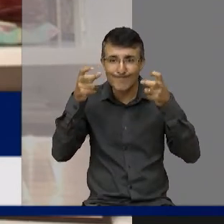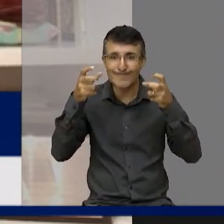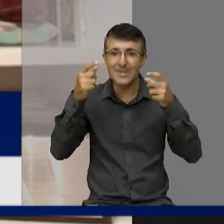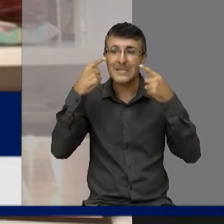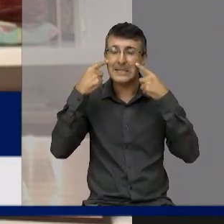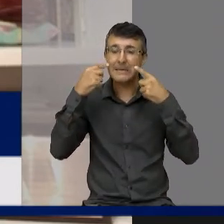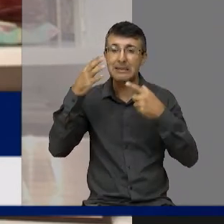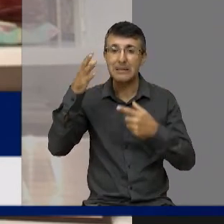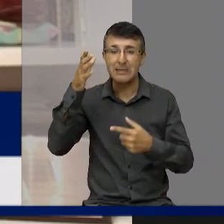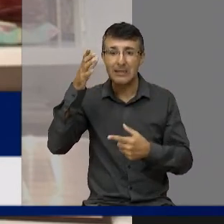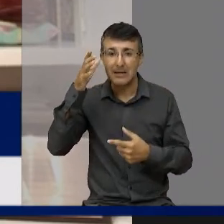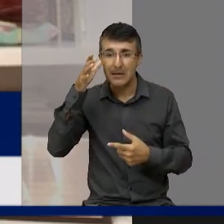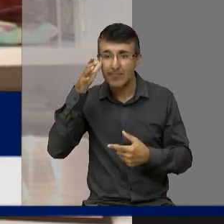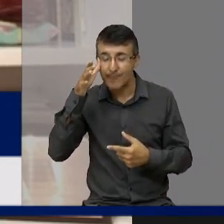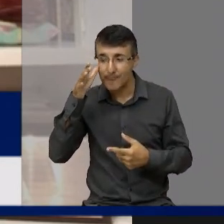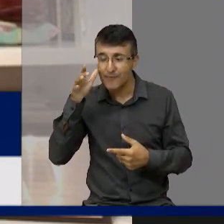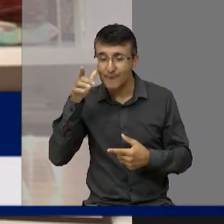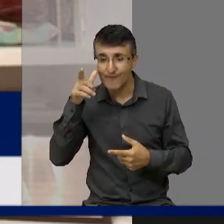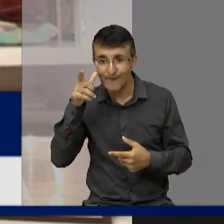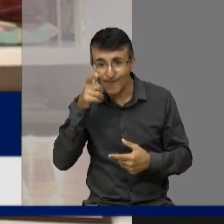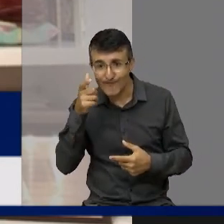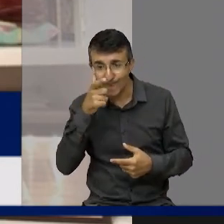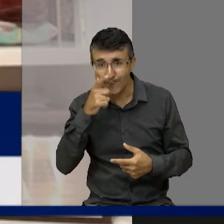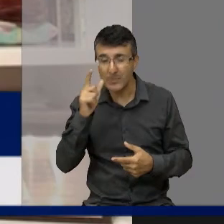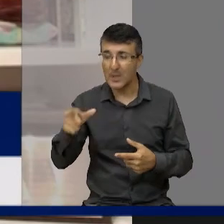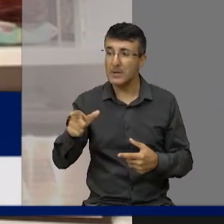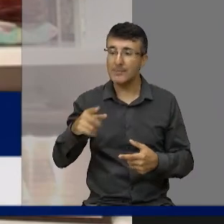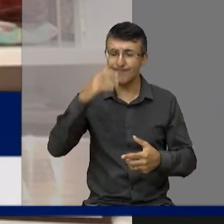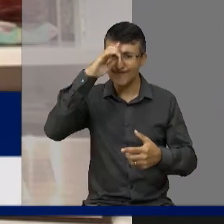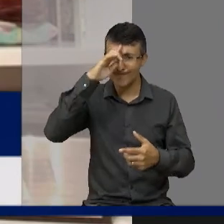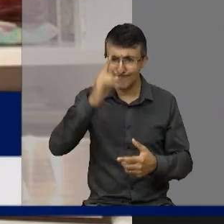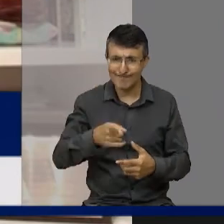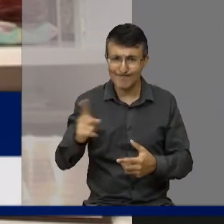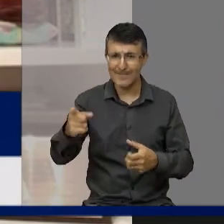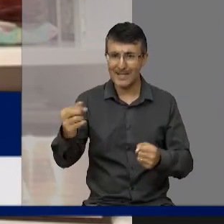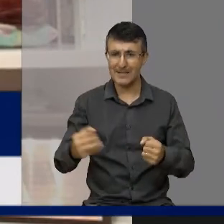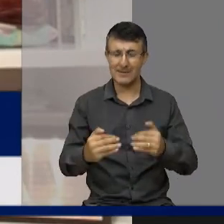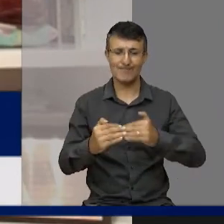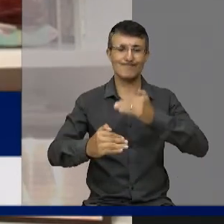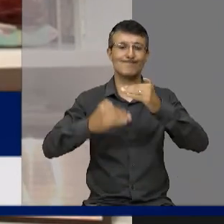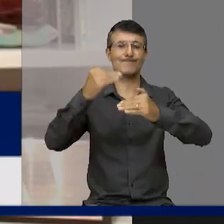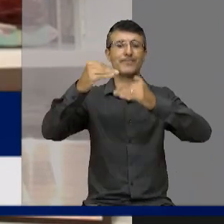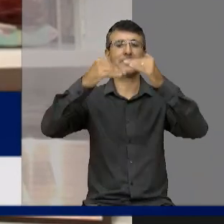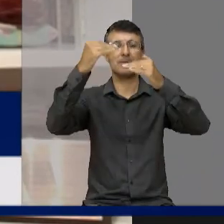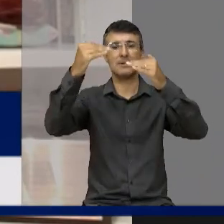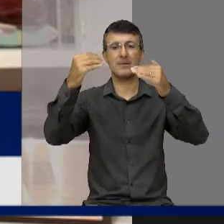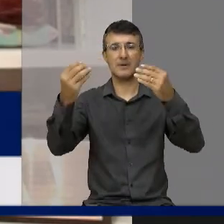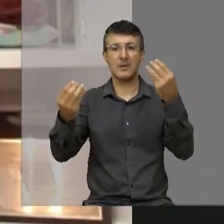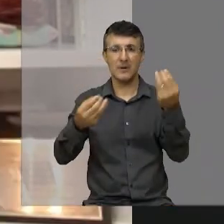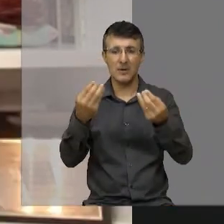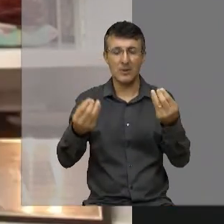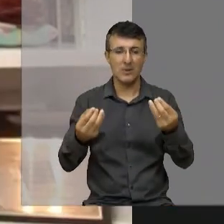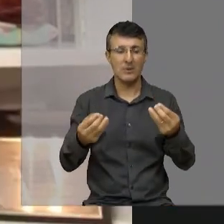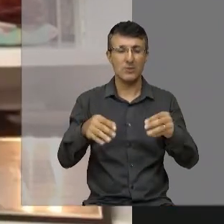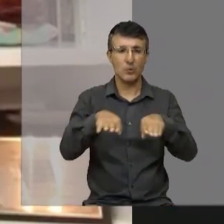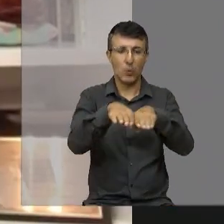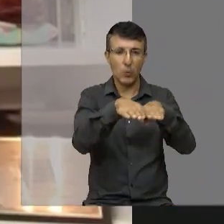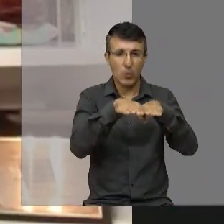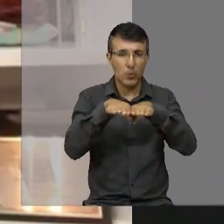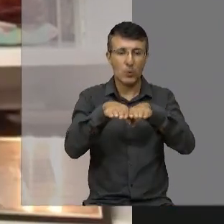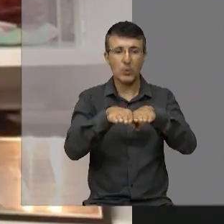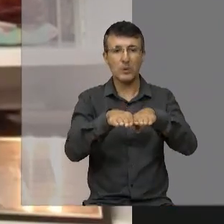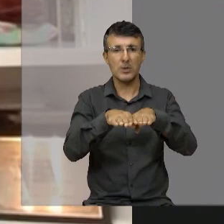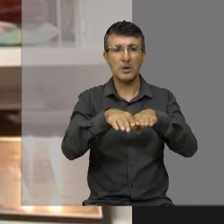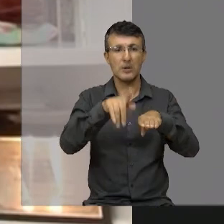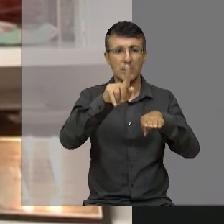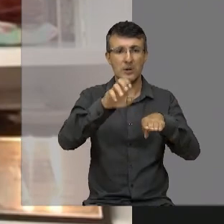profissionais, disponibilizar e exigir essa capacitação constante, né? Nas questões de gênero, nas questões legais,